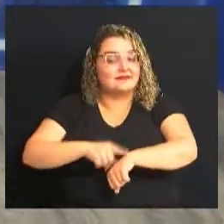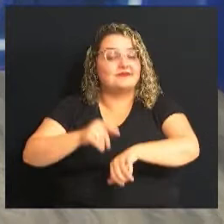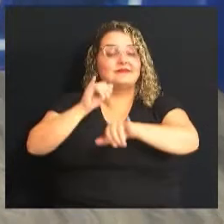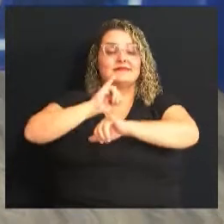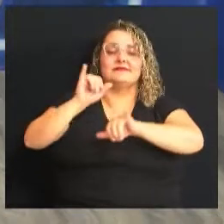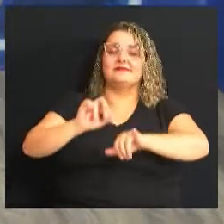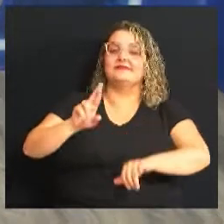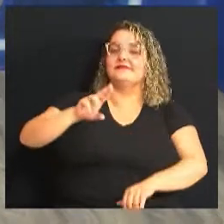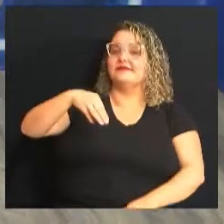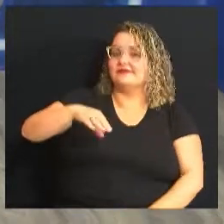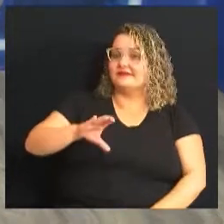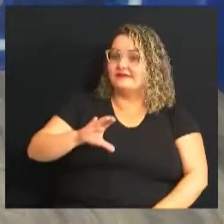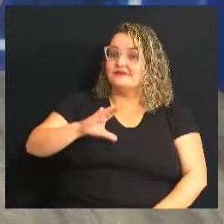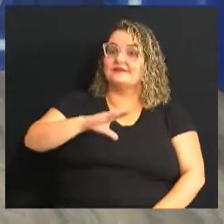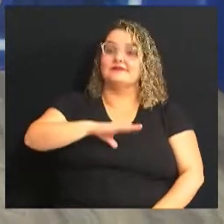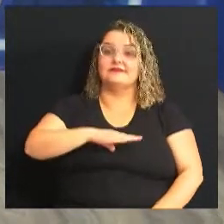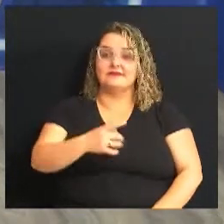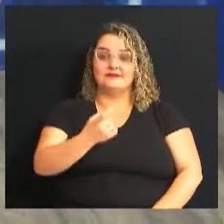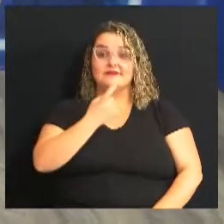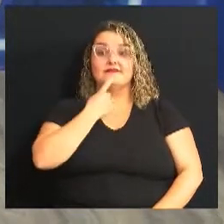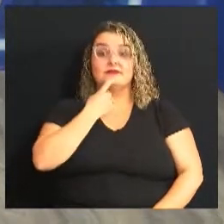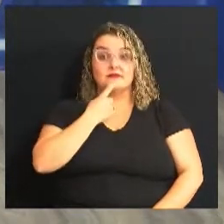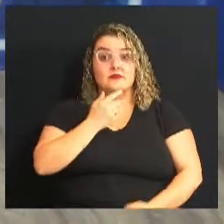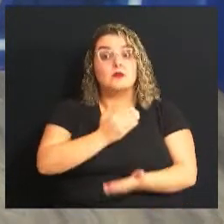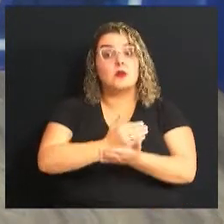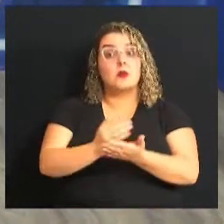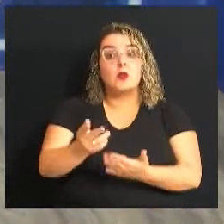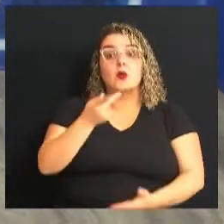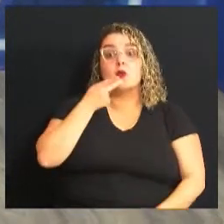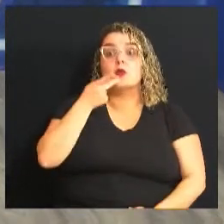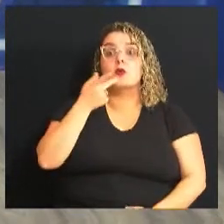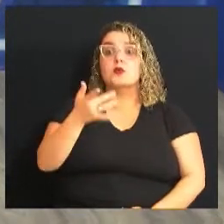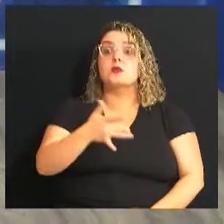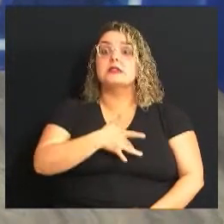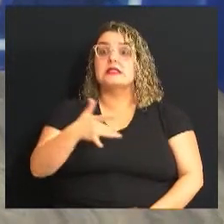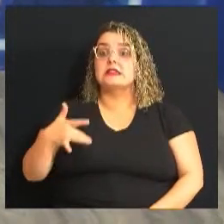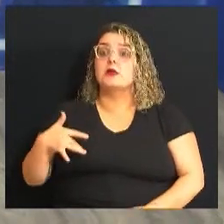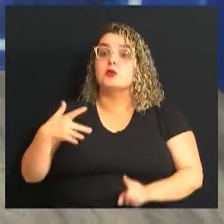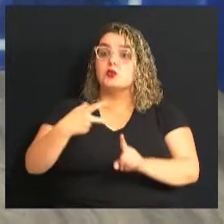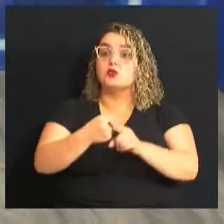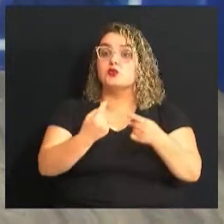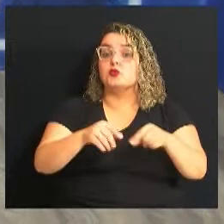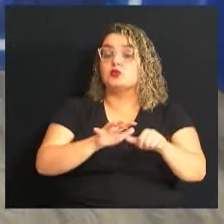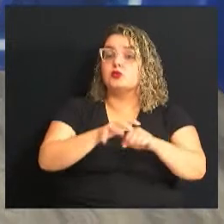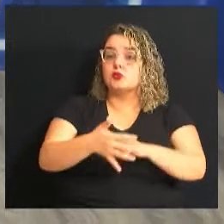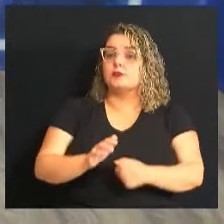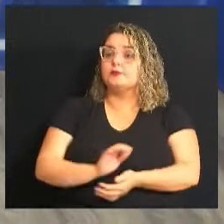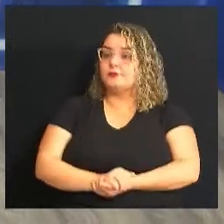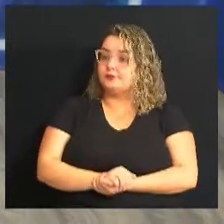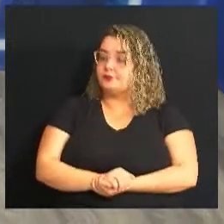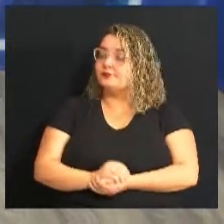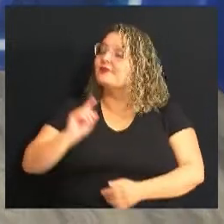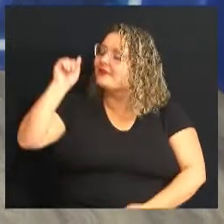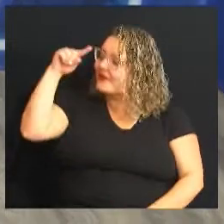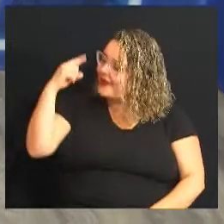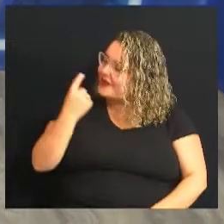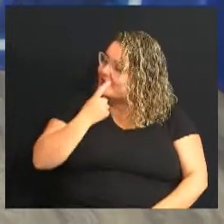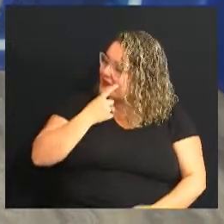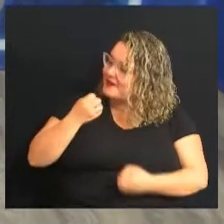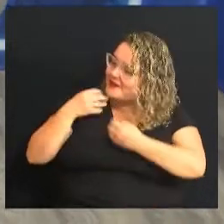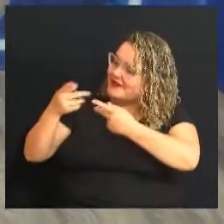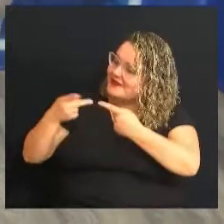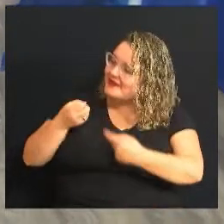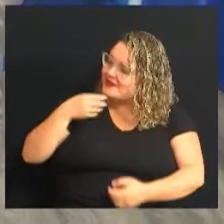de Campinas, e a gente começa falando sobre saúde e vacinação contra a Covid-19. Então, Mirna, seja bem-vinda e bom